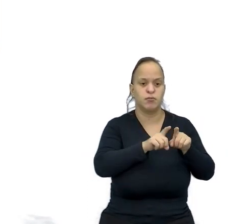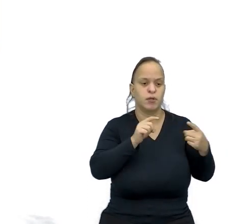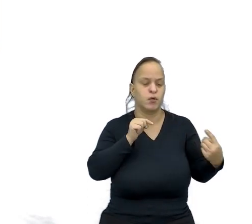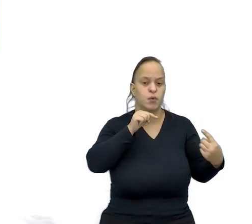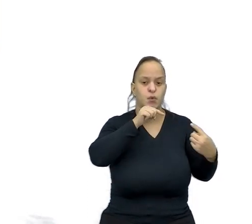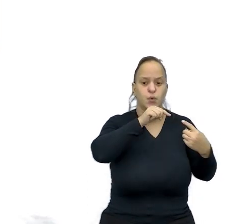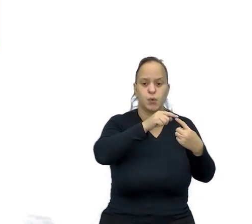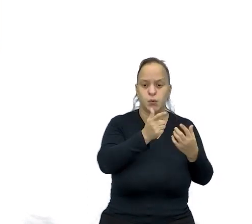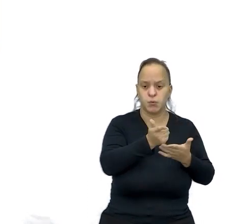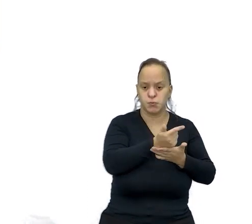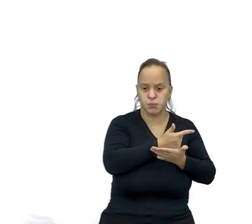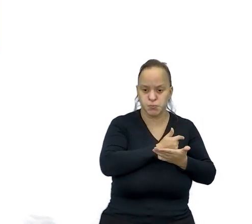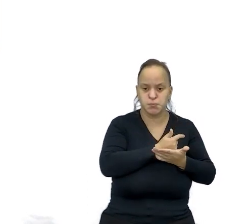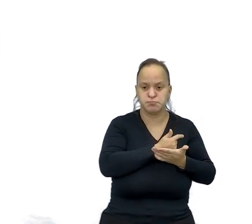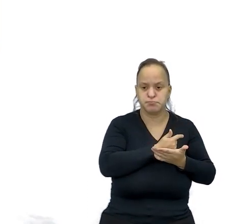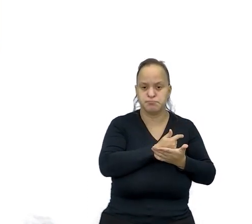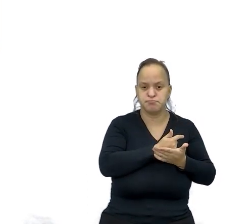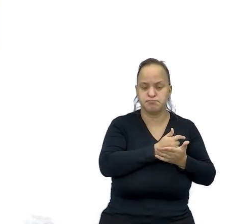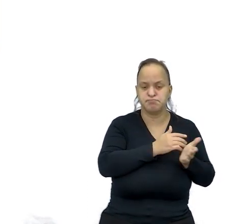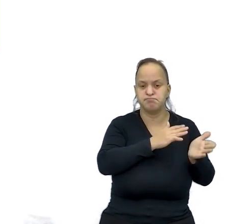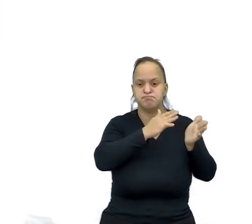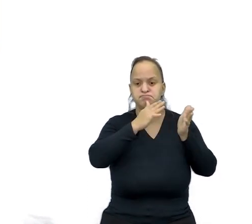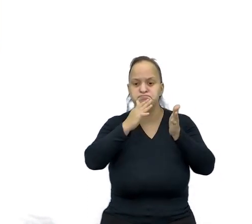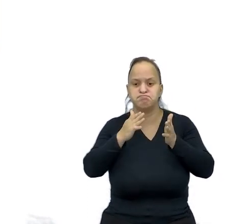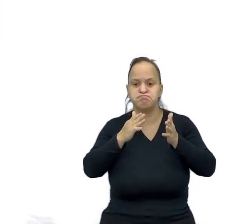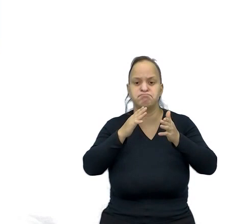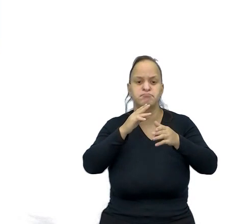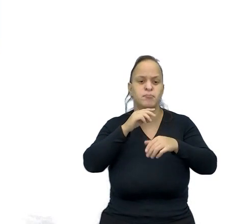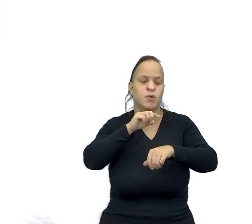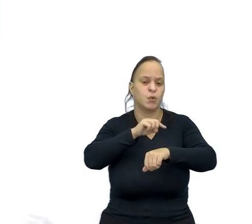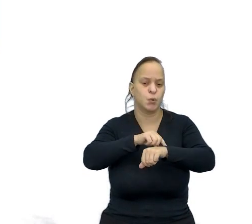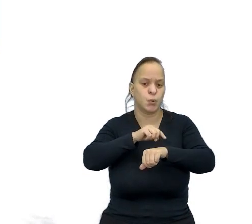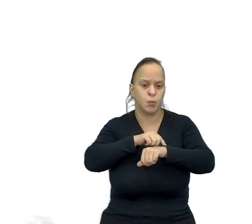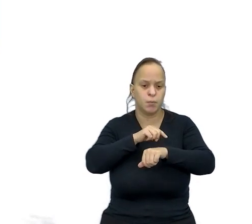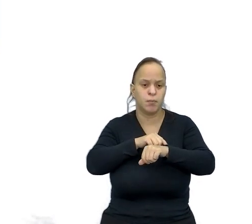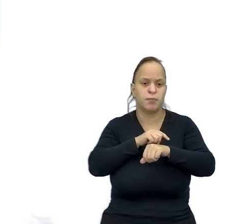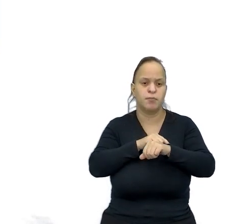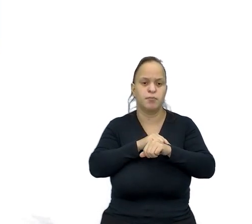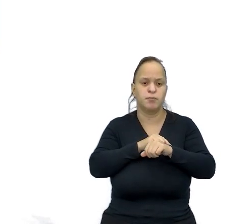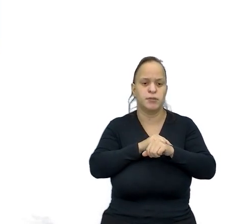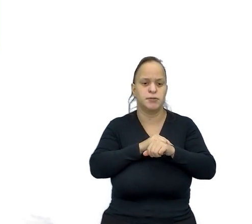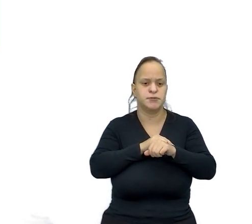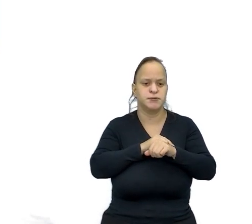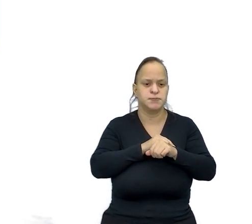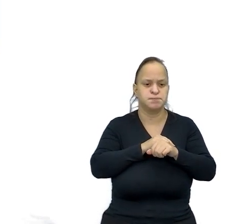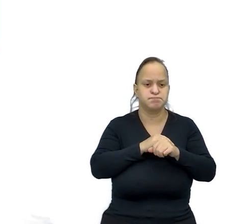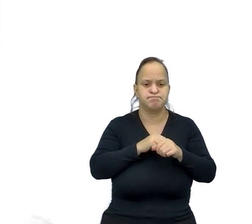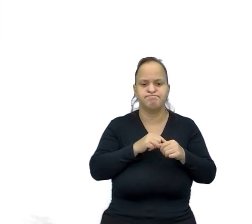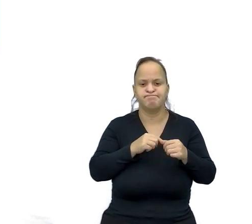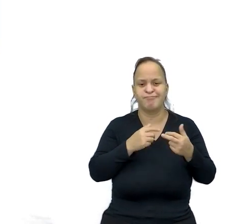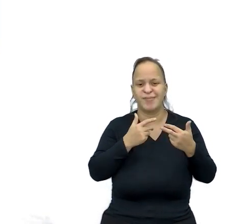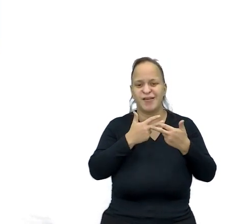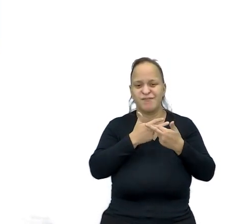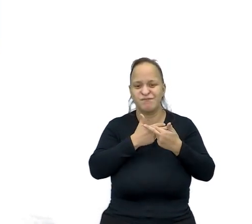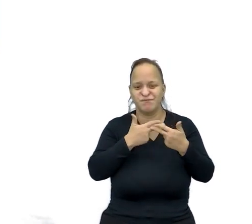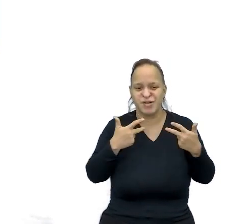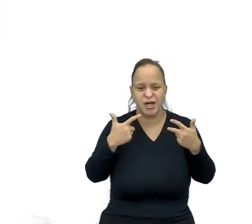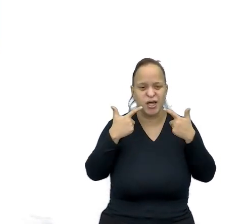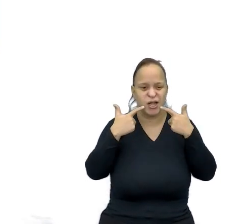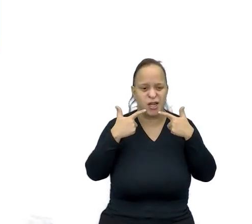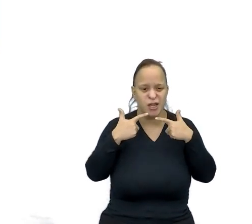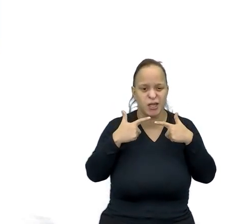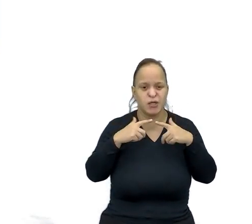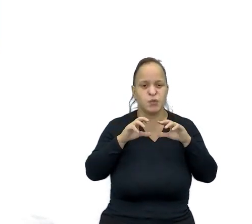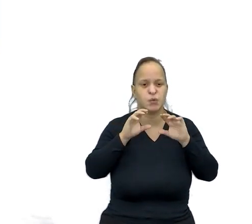gênero. Durante é a exploração dos aspectos linguísticos e textuais, a releitura do